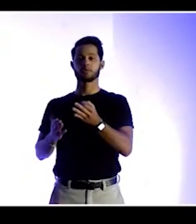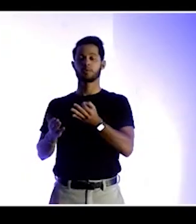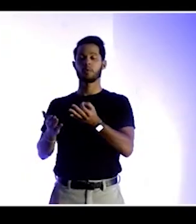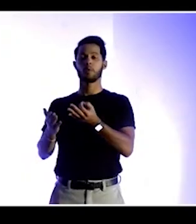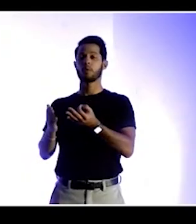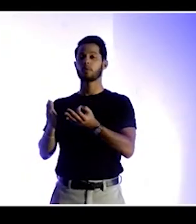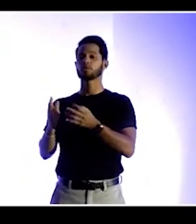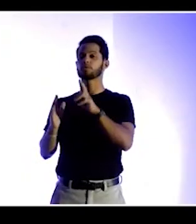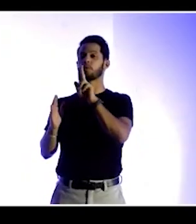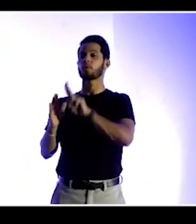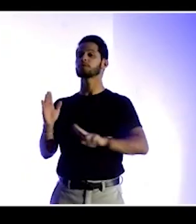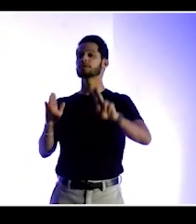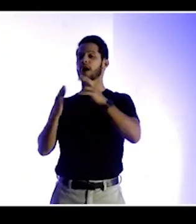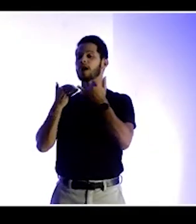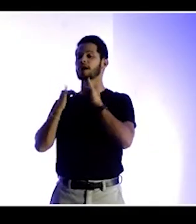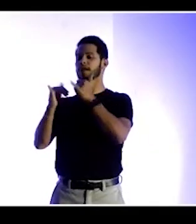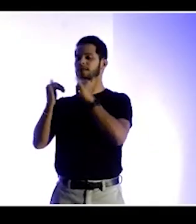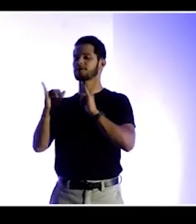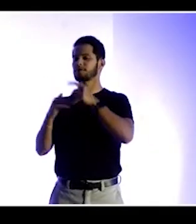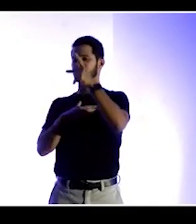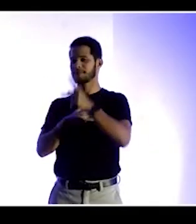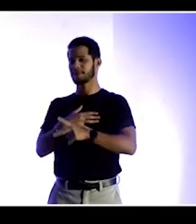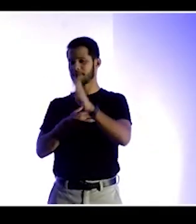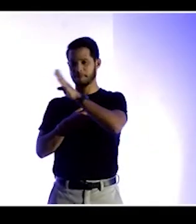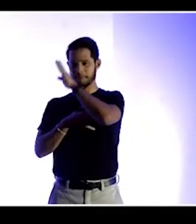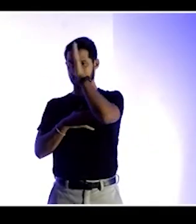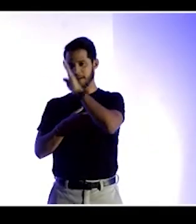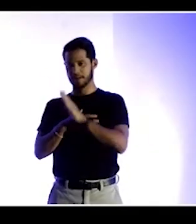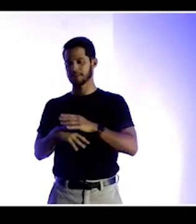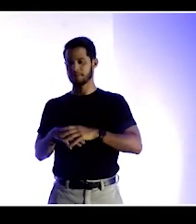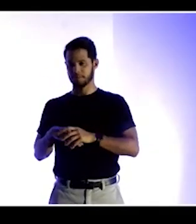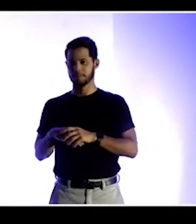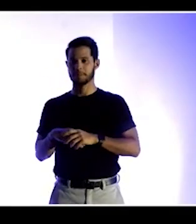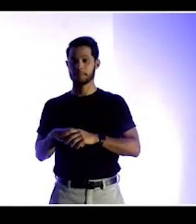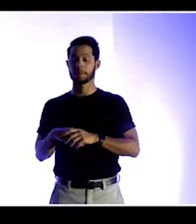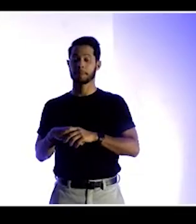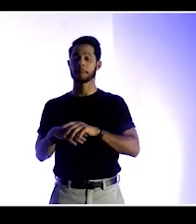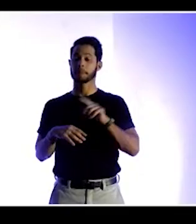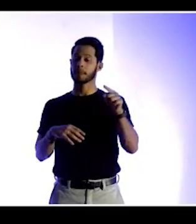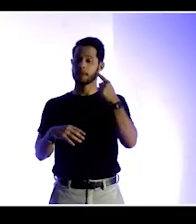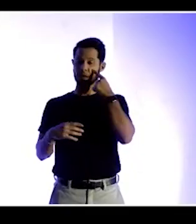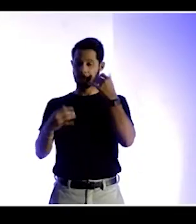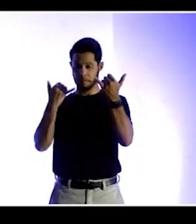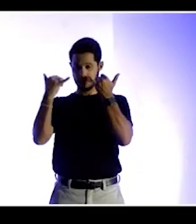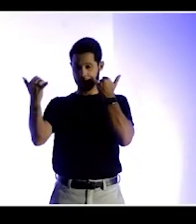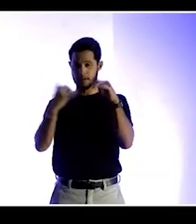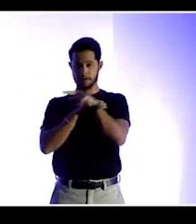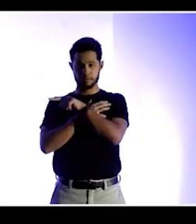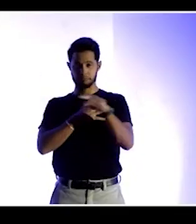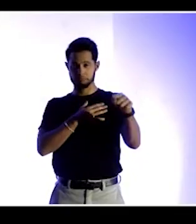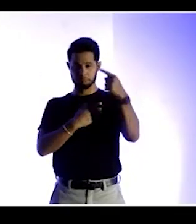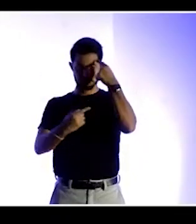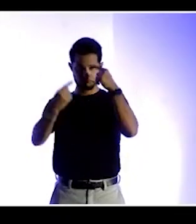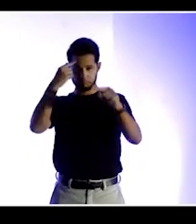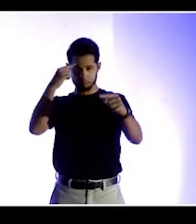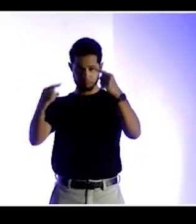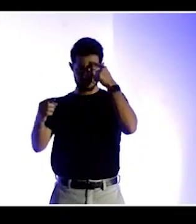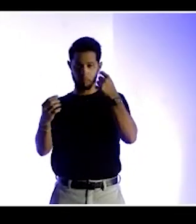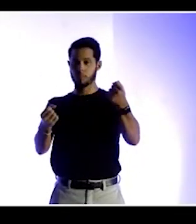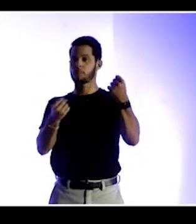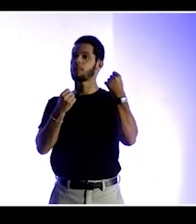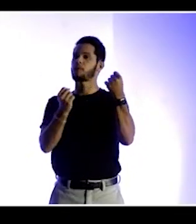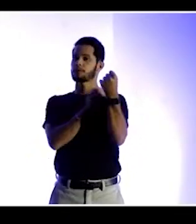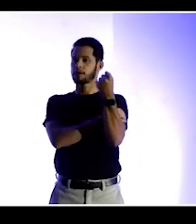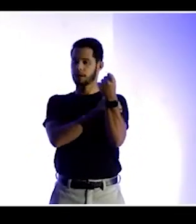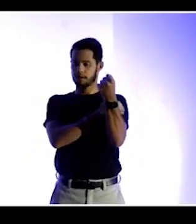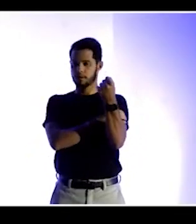país. Se eu cobrisse o lago de Itaipu com placas fotovoltaicas. Isso aqui é só para dar uma ideia de potencial para vocês, longe de eu